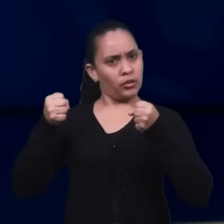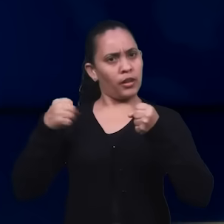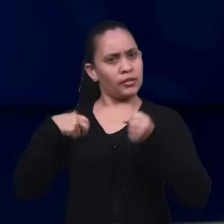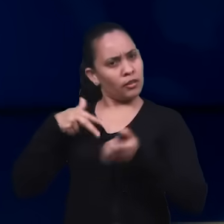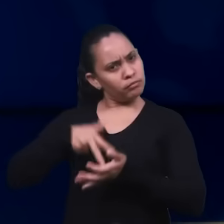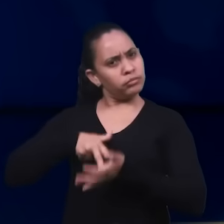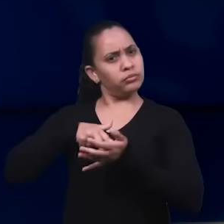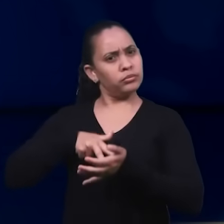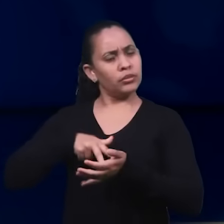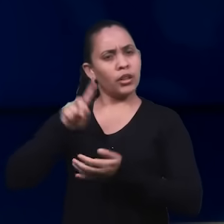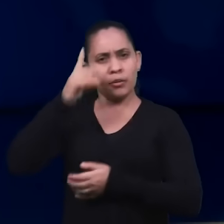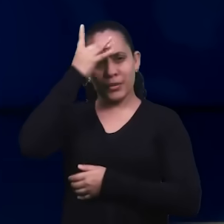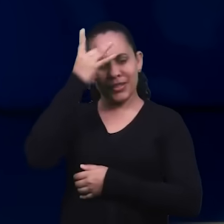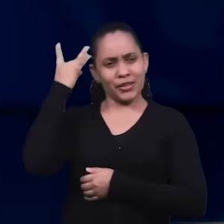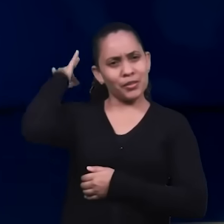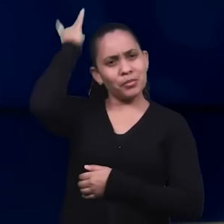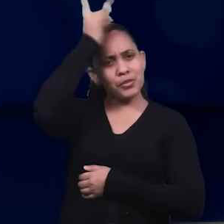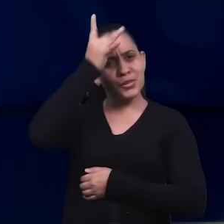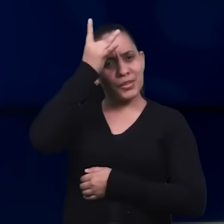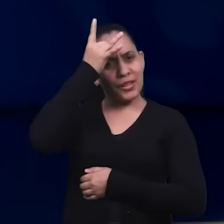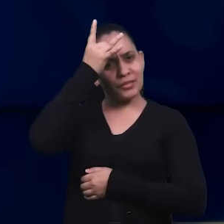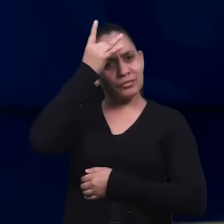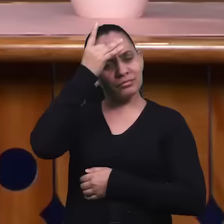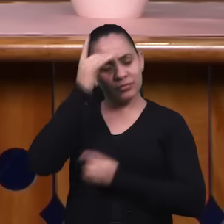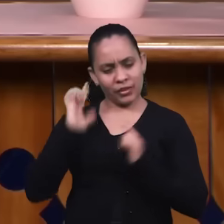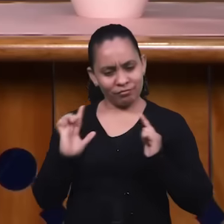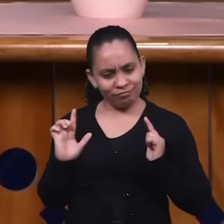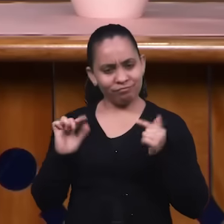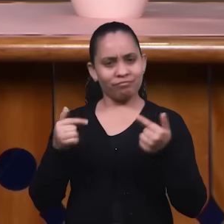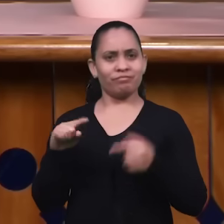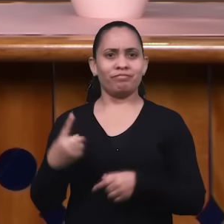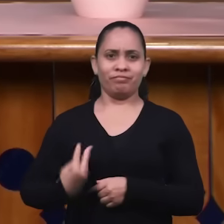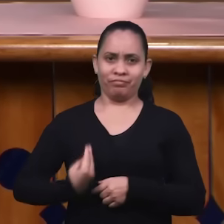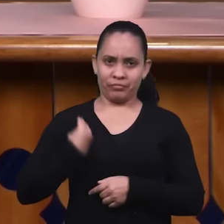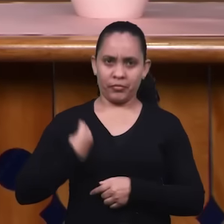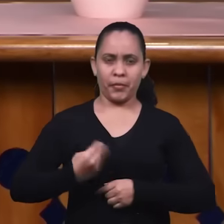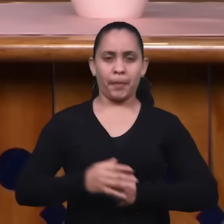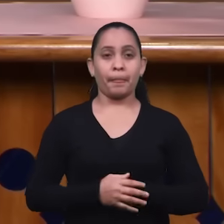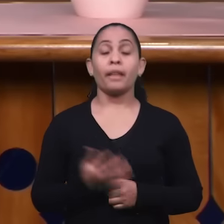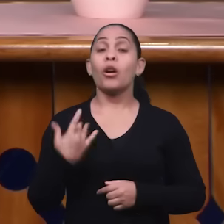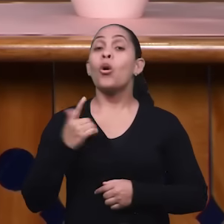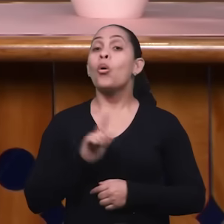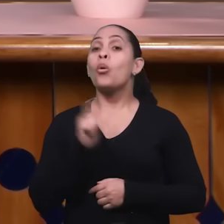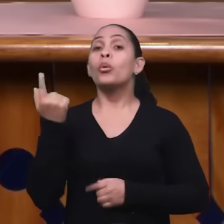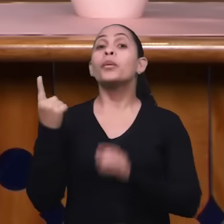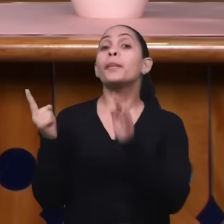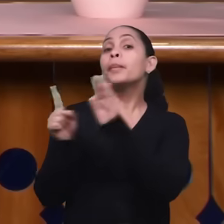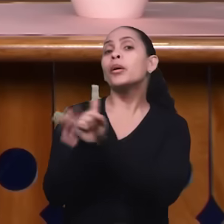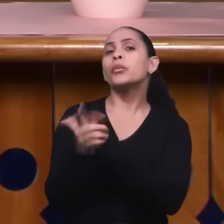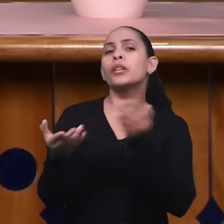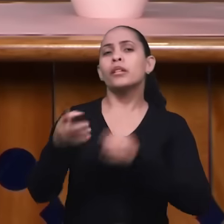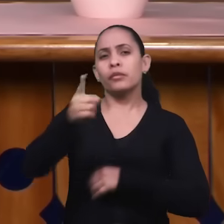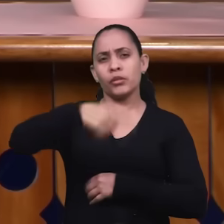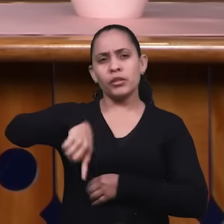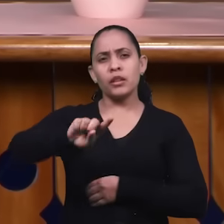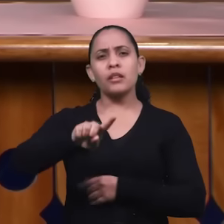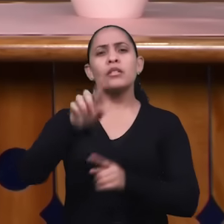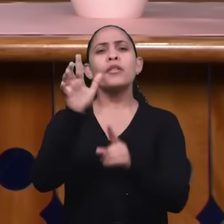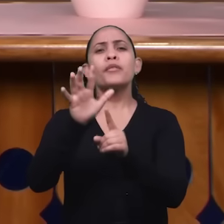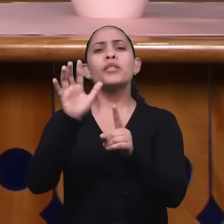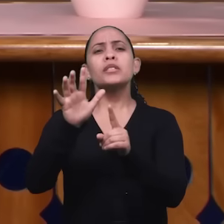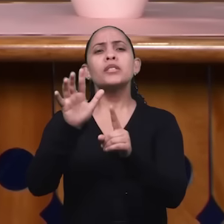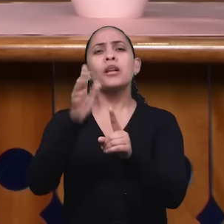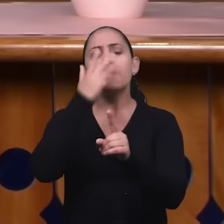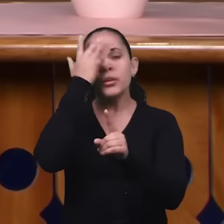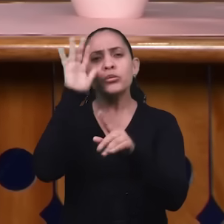sustentar a nossa vida é o Espírito Santo. Mas aí também vem uma outra pergunta para os jovens. A quem os jovens estão influenciando?